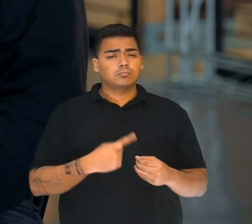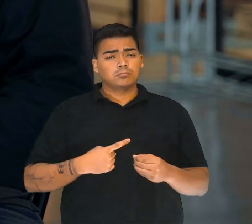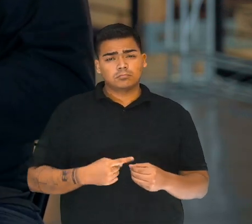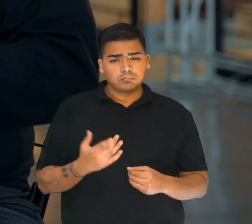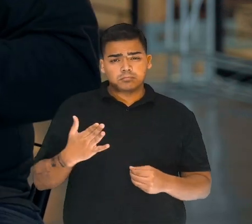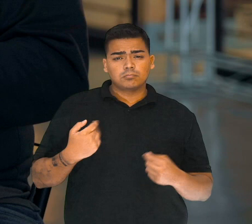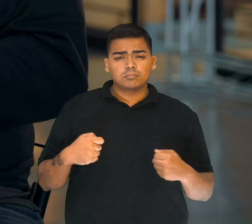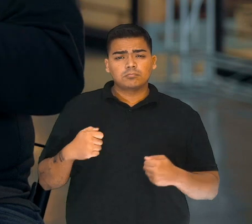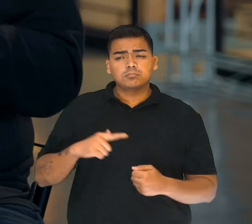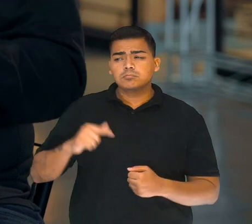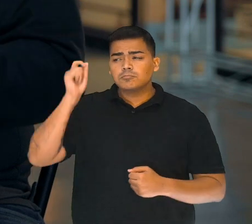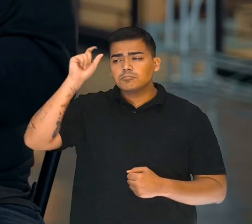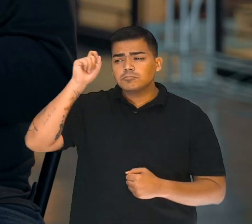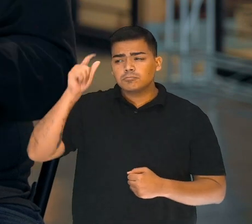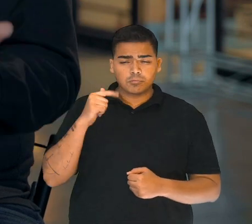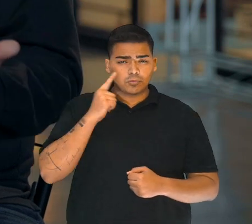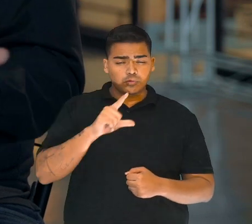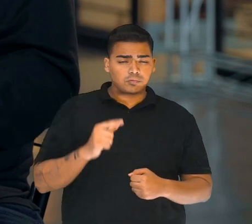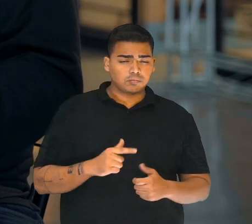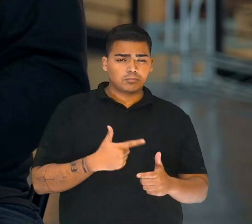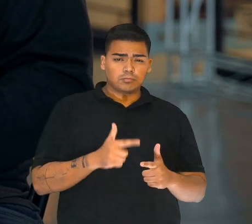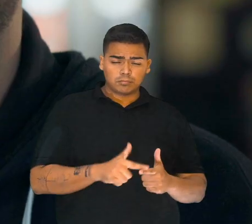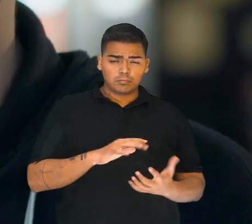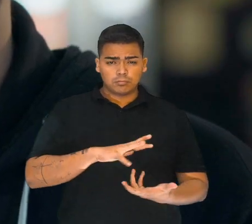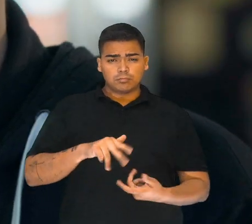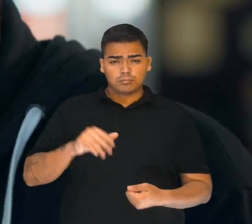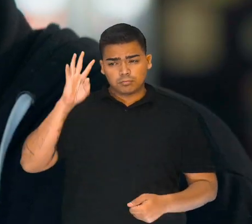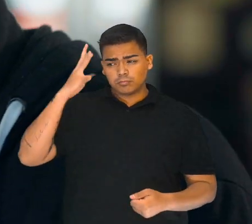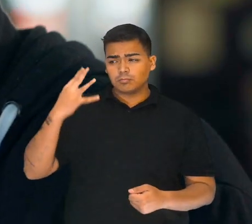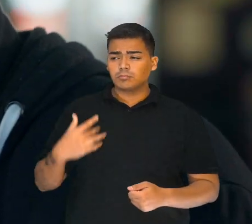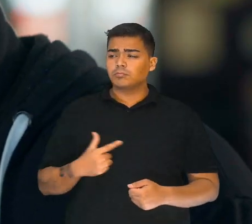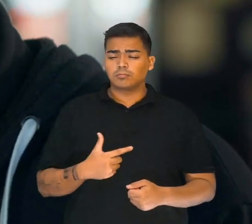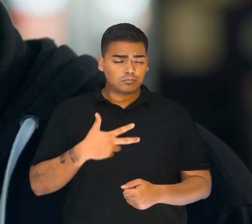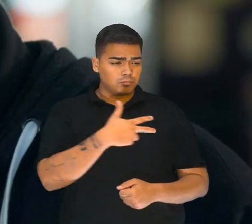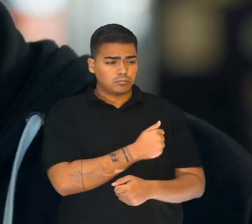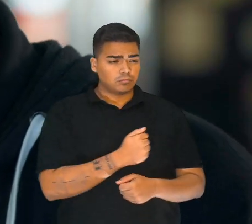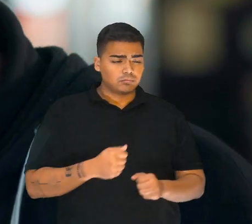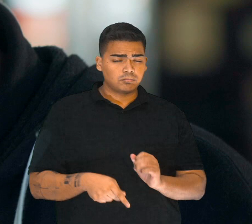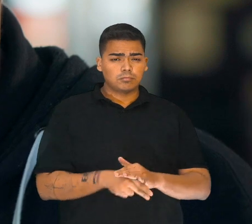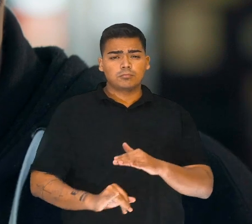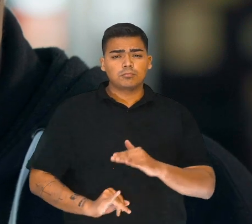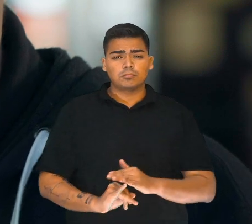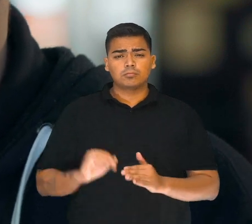cidade. E você precisa ter ideias para resolver problemas do mundo, né? Porque a gente está falando de vacinas que são criadas no Instituto Butantan, a gente